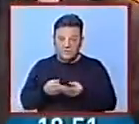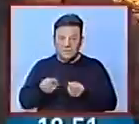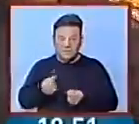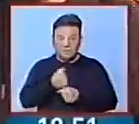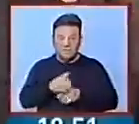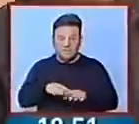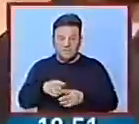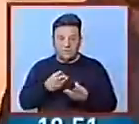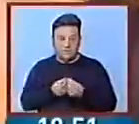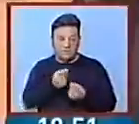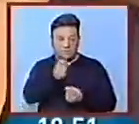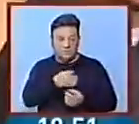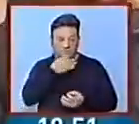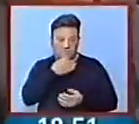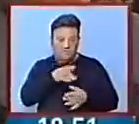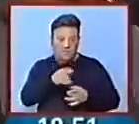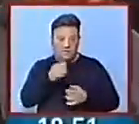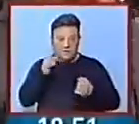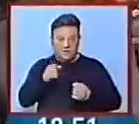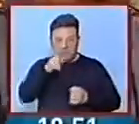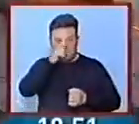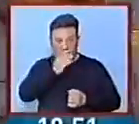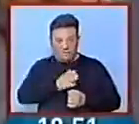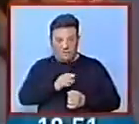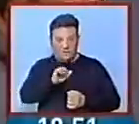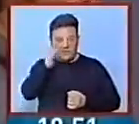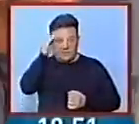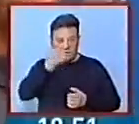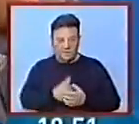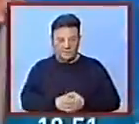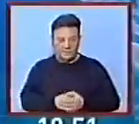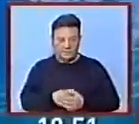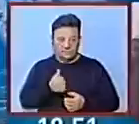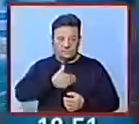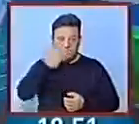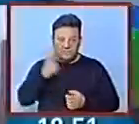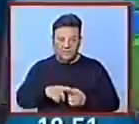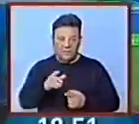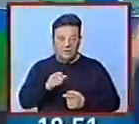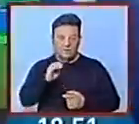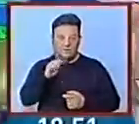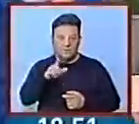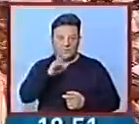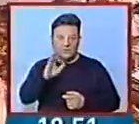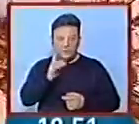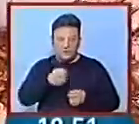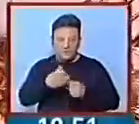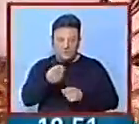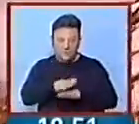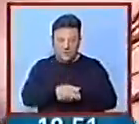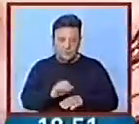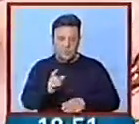é feita junto de quem mais fala, sempre de acordo com a tradição da sua terra. Bom dia. Ó, São Luís, já vendeu muito peixe ou não é por